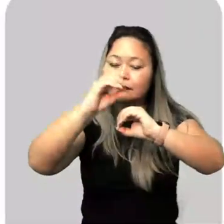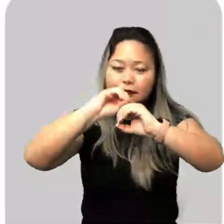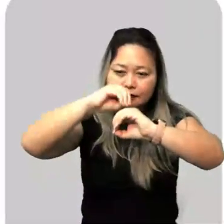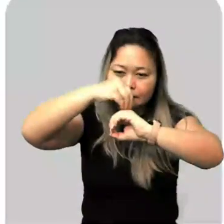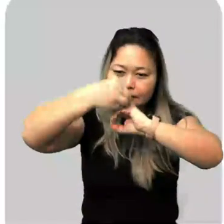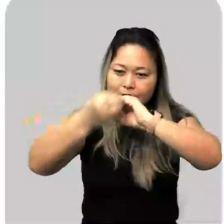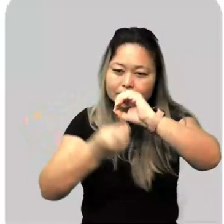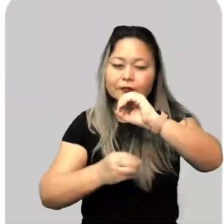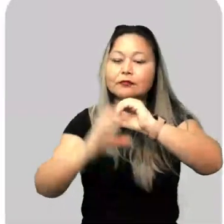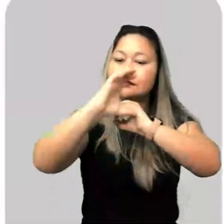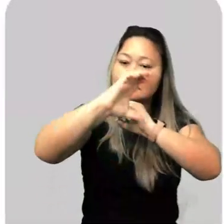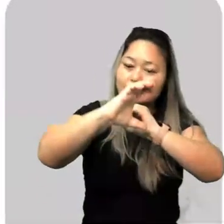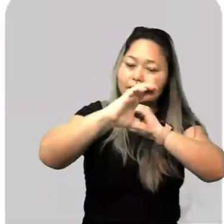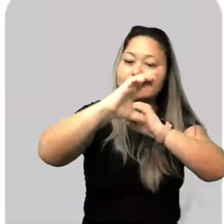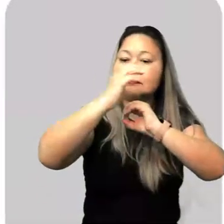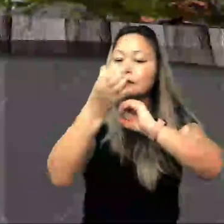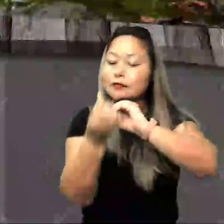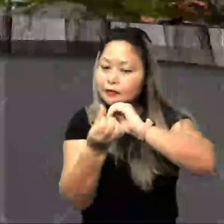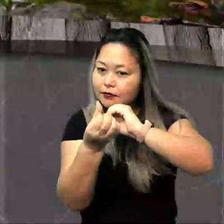dele?